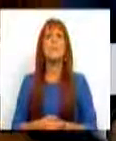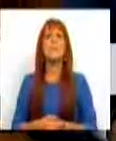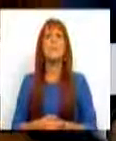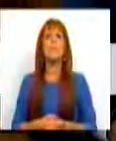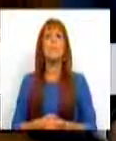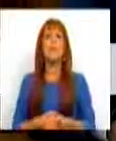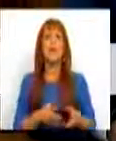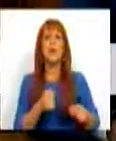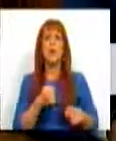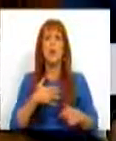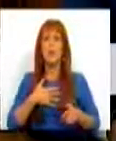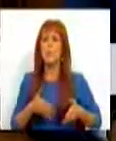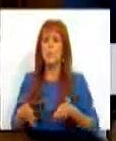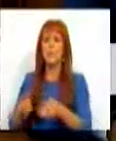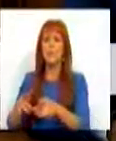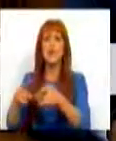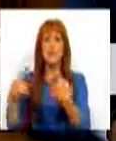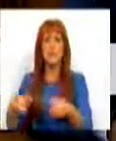poderão ser,